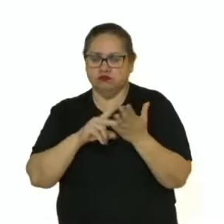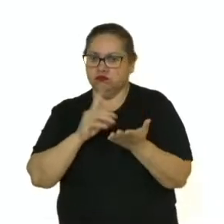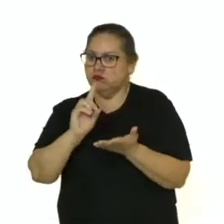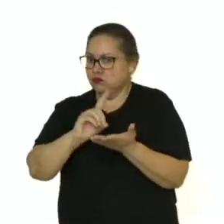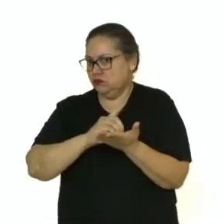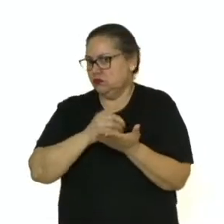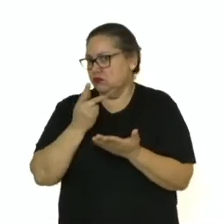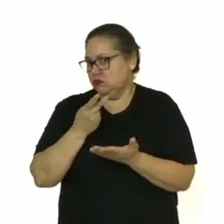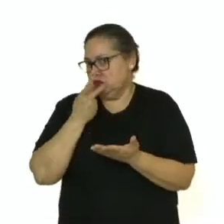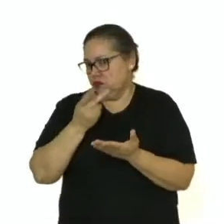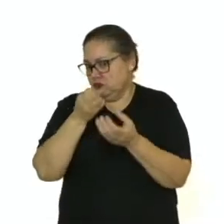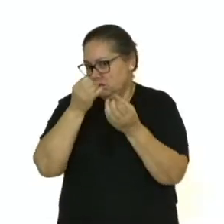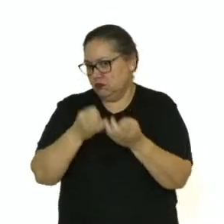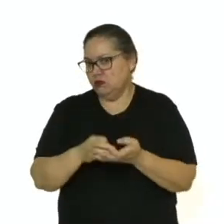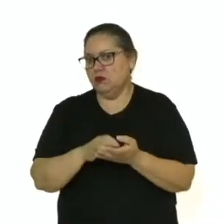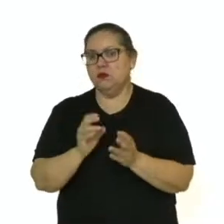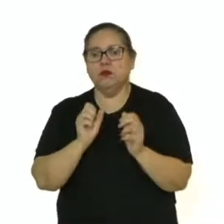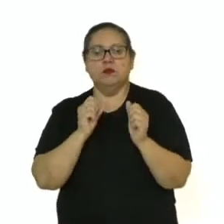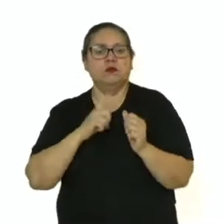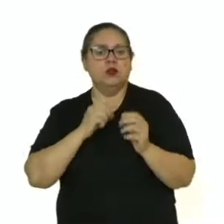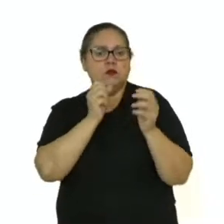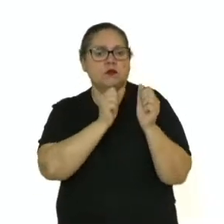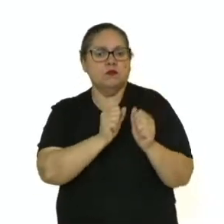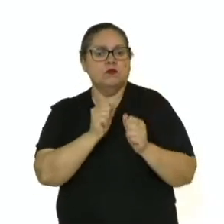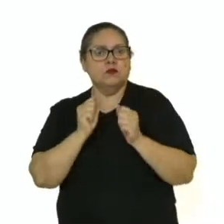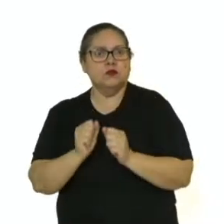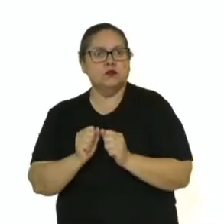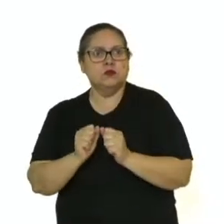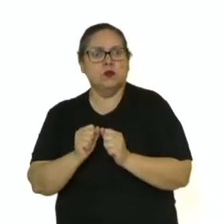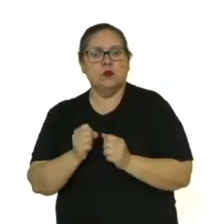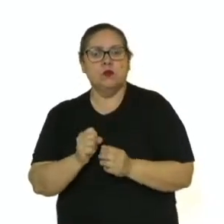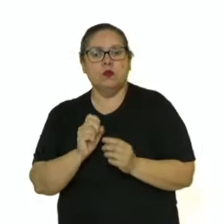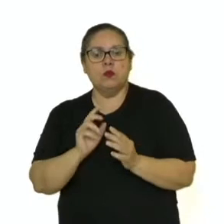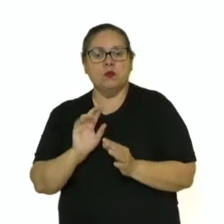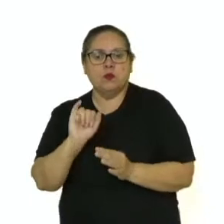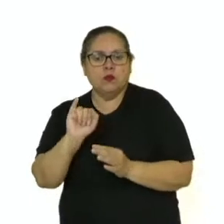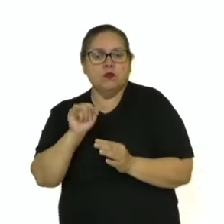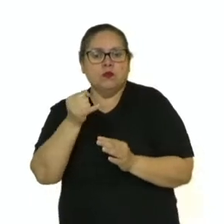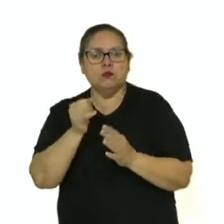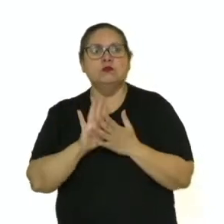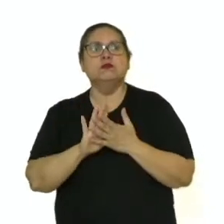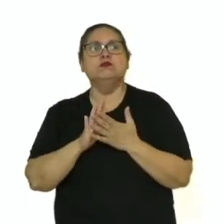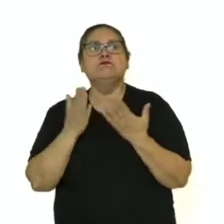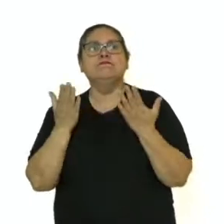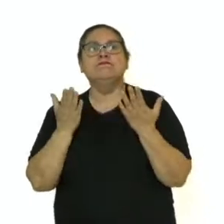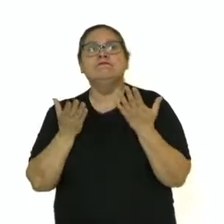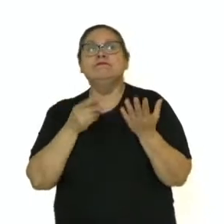dicionário, é possuir a capacidade ou a oportunidade de.